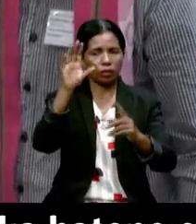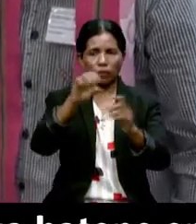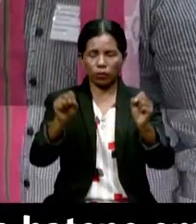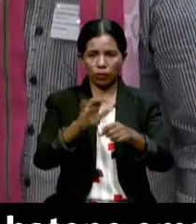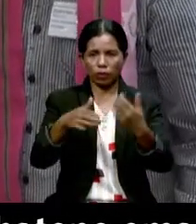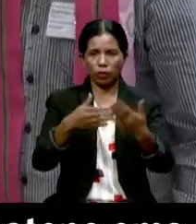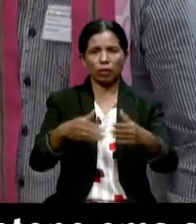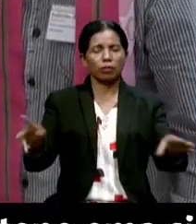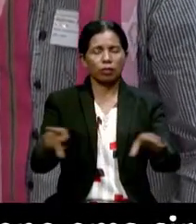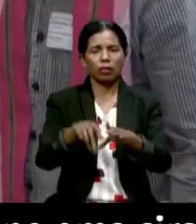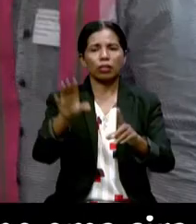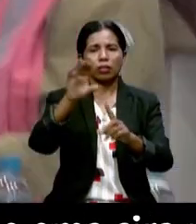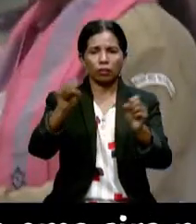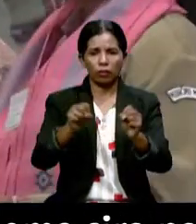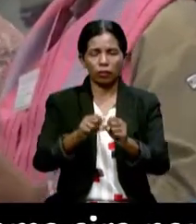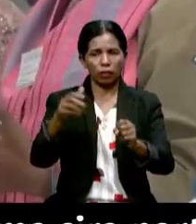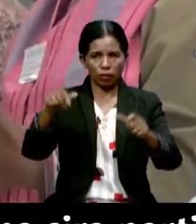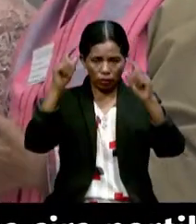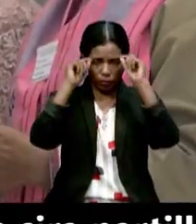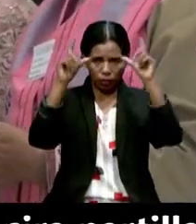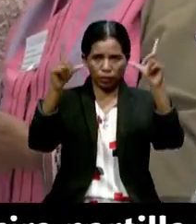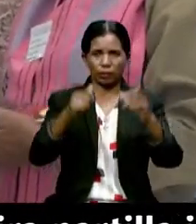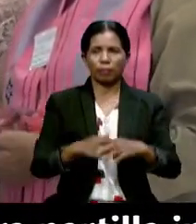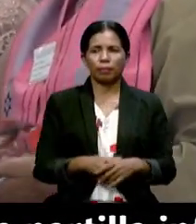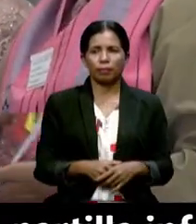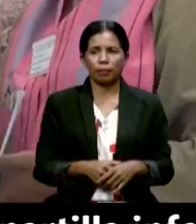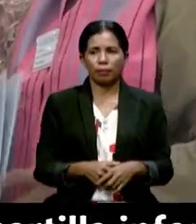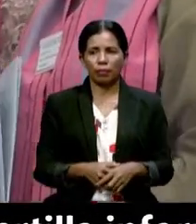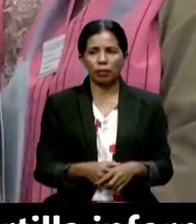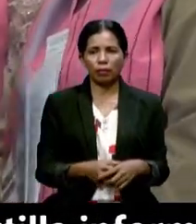participa o Sef Suku Sira e o Território Nacional. Marito da Costa, Tomás Soares, GMN.